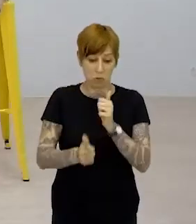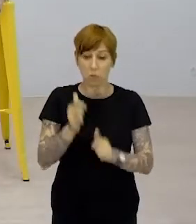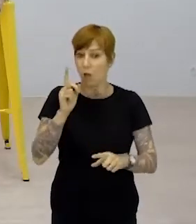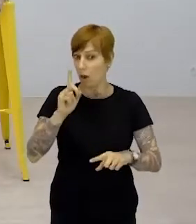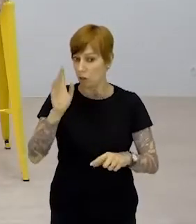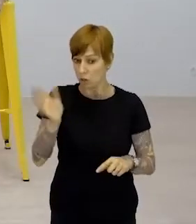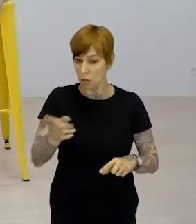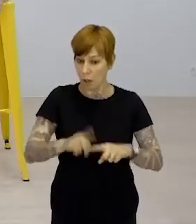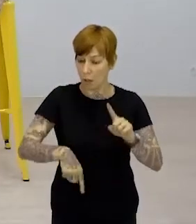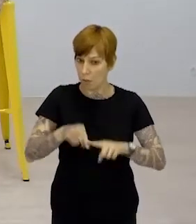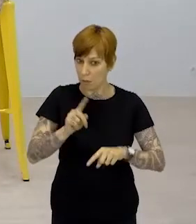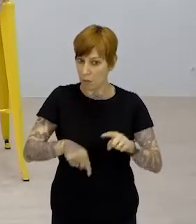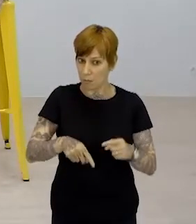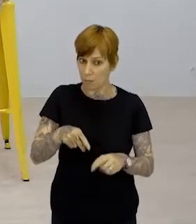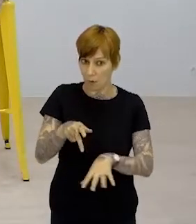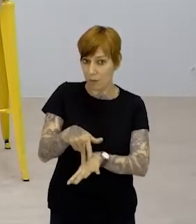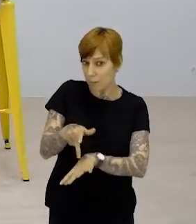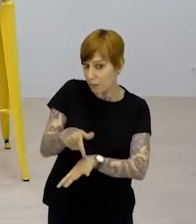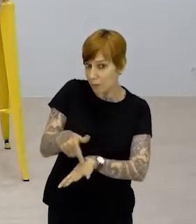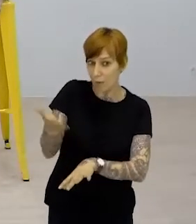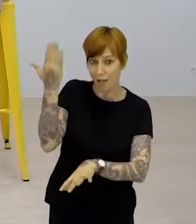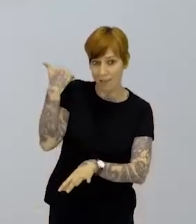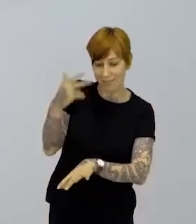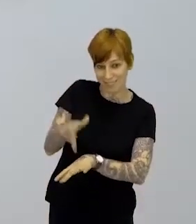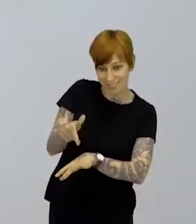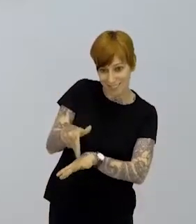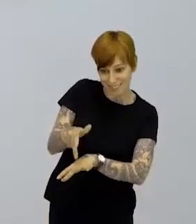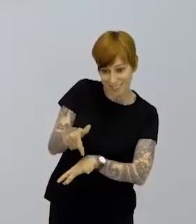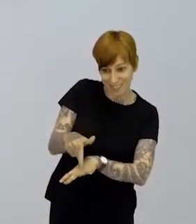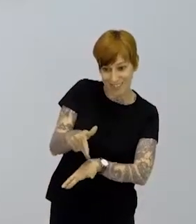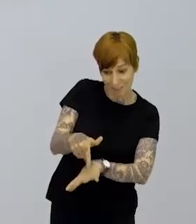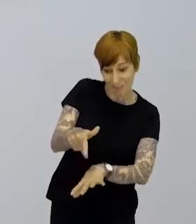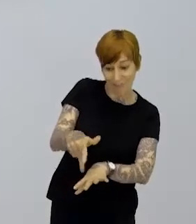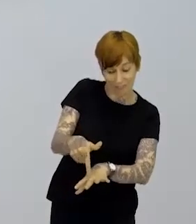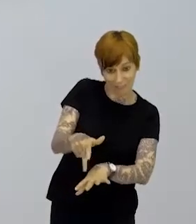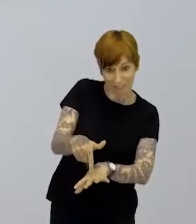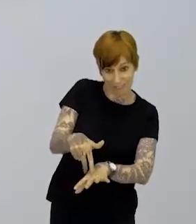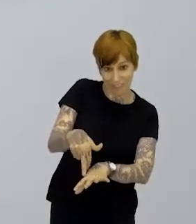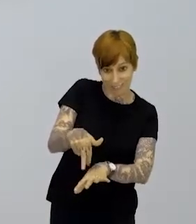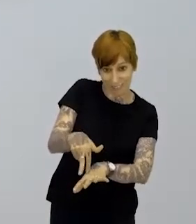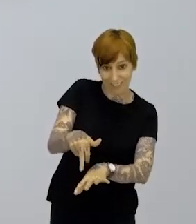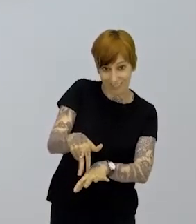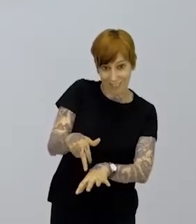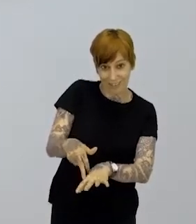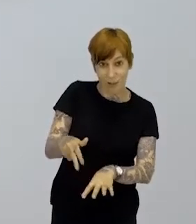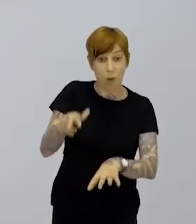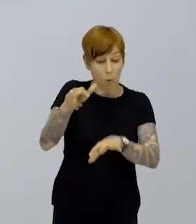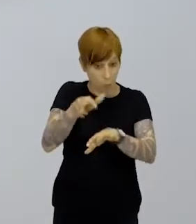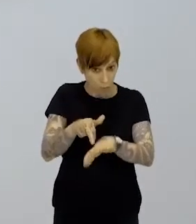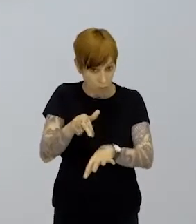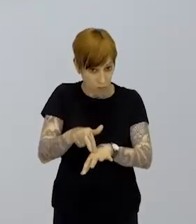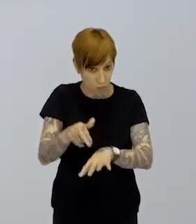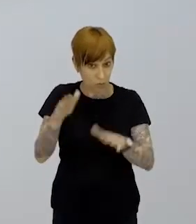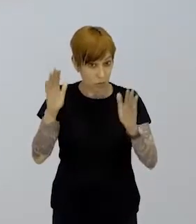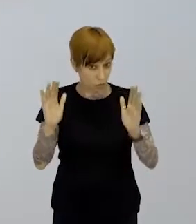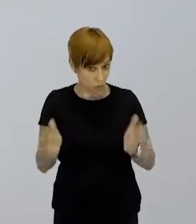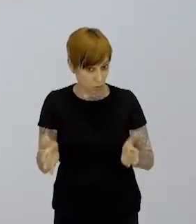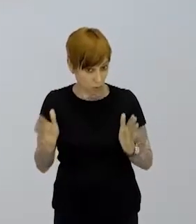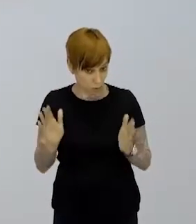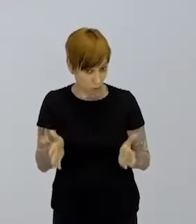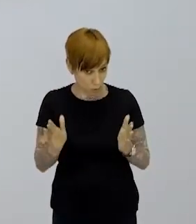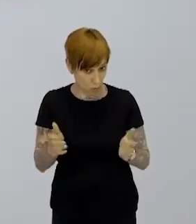novo fadinho do skate. Você viu que ele comprou um skate novo, né? Então, vejam, o skate, que é um esporte, que é uma